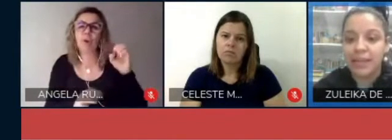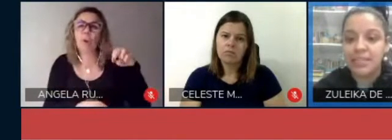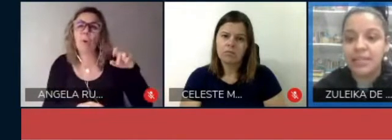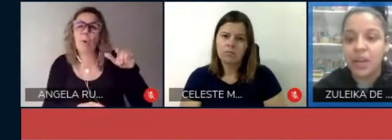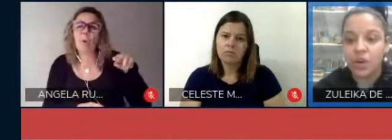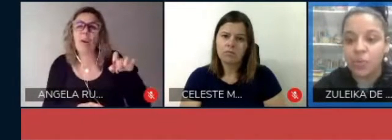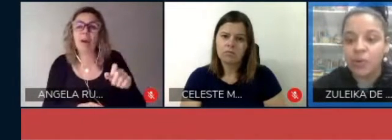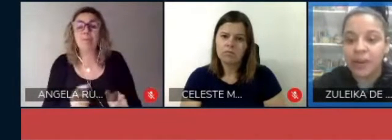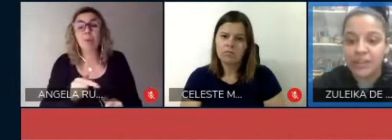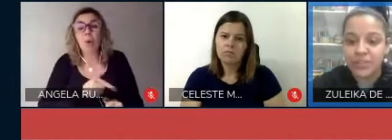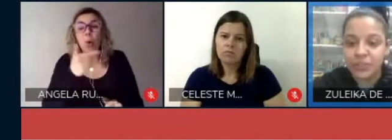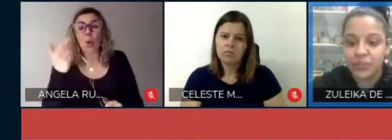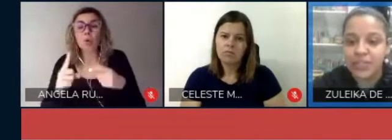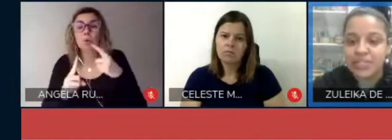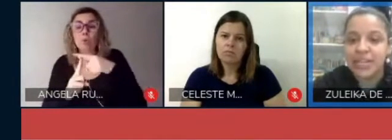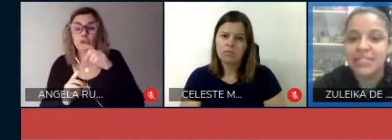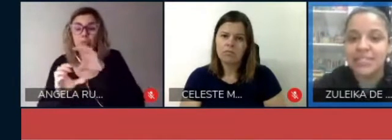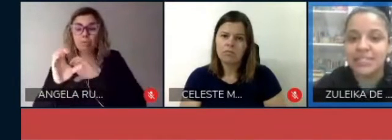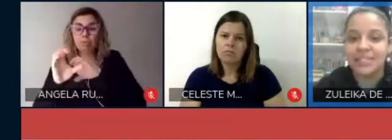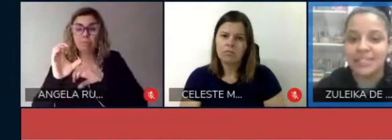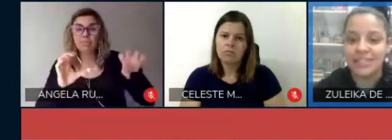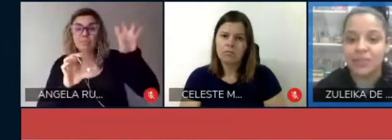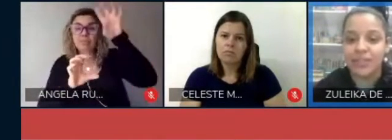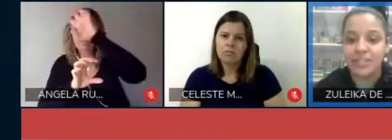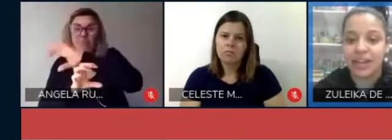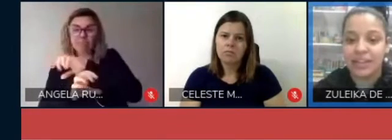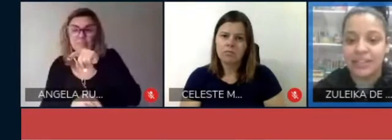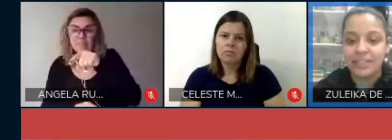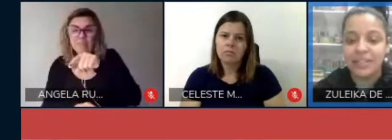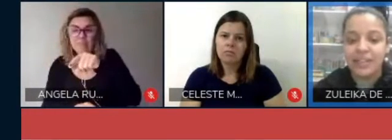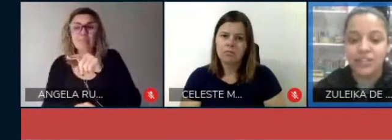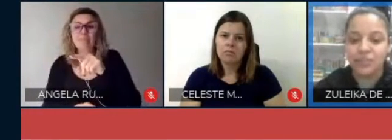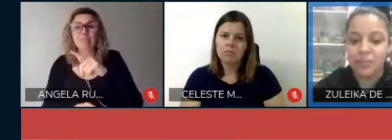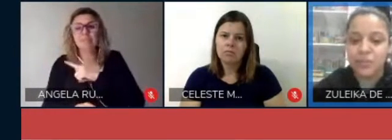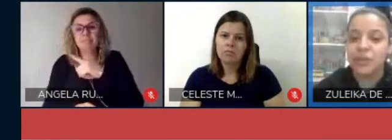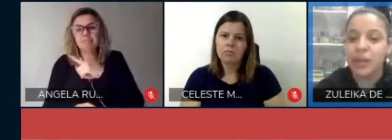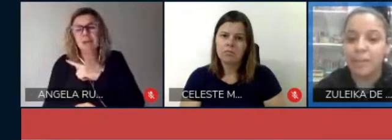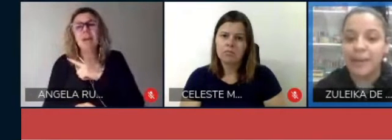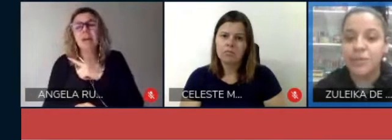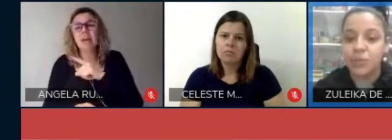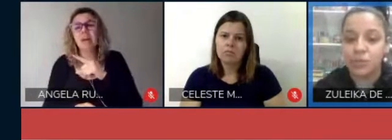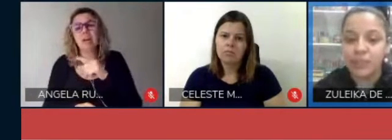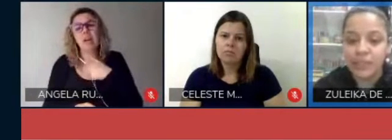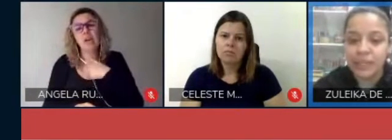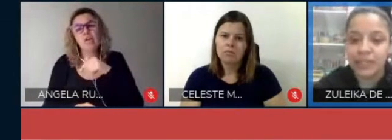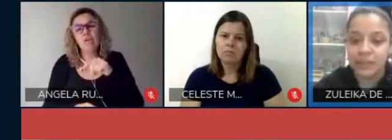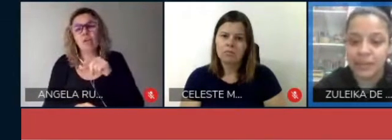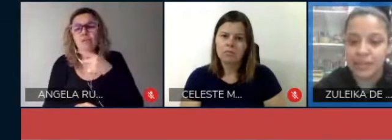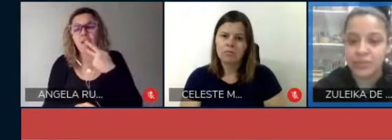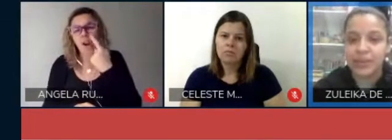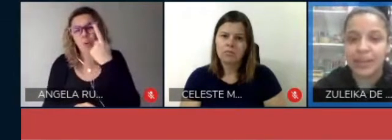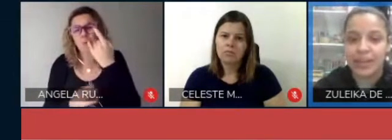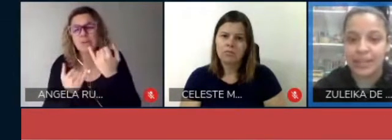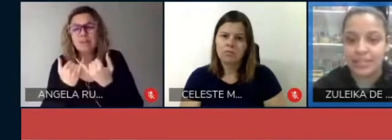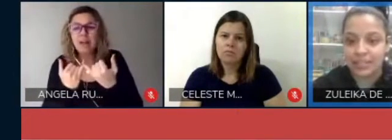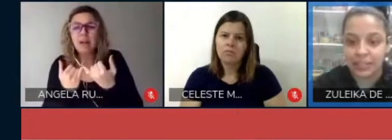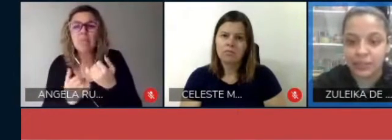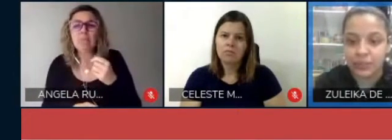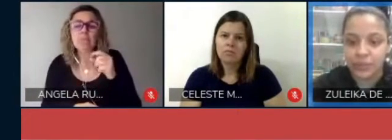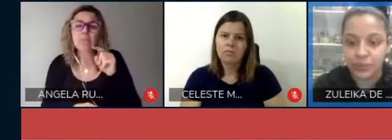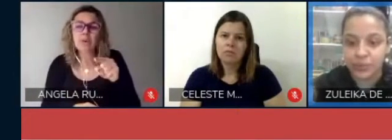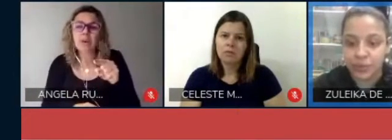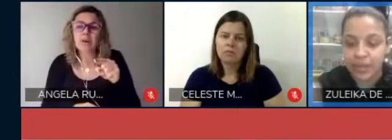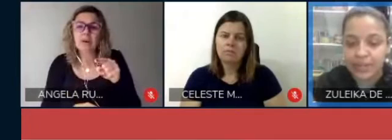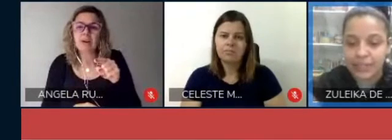do Sabe Mais, como é o caso de todas essas que estão listadas. Só vou mencionar mais uma, que no caso